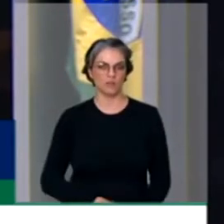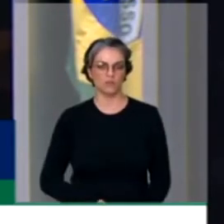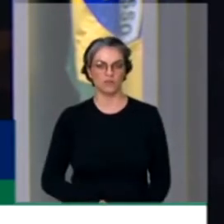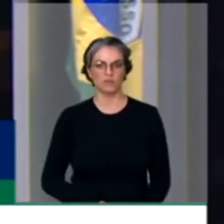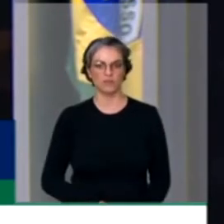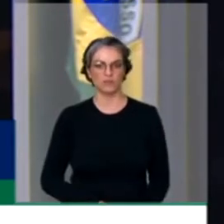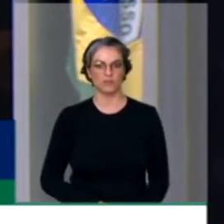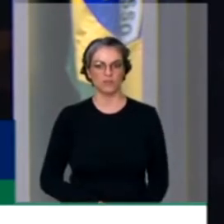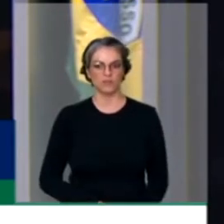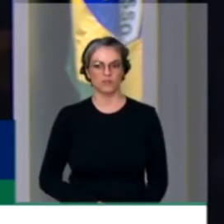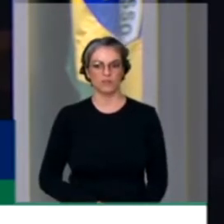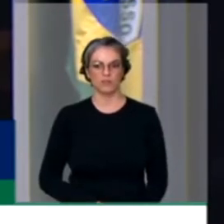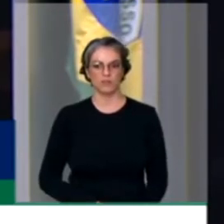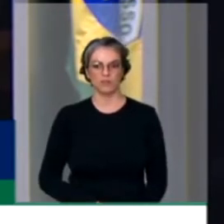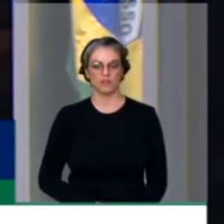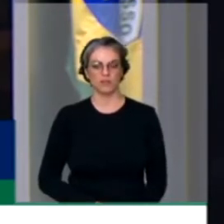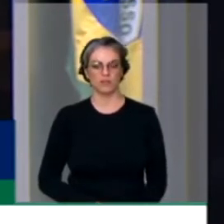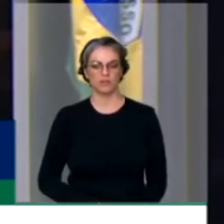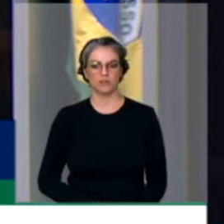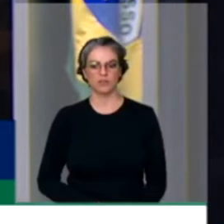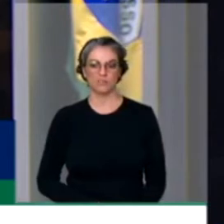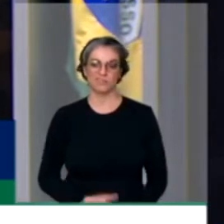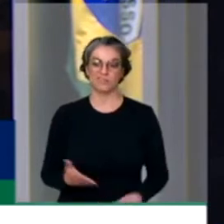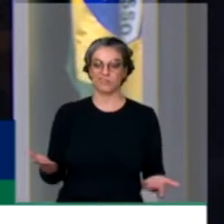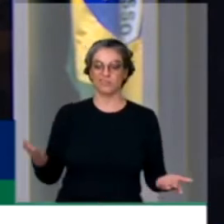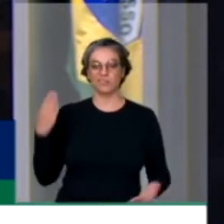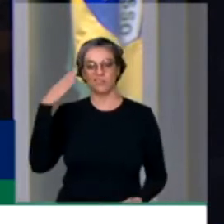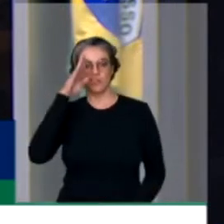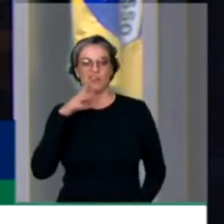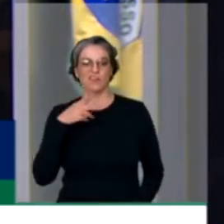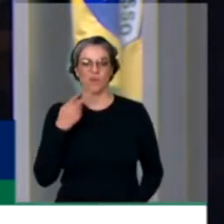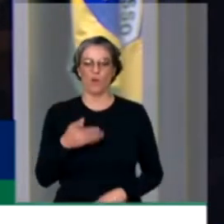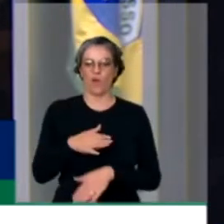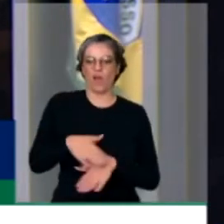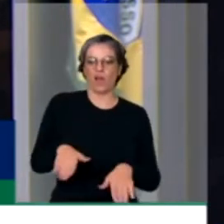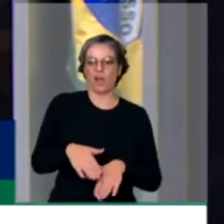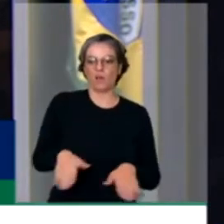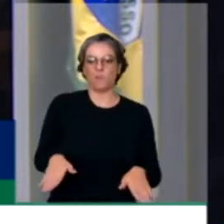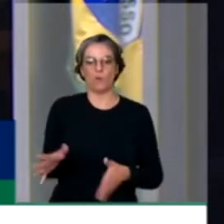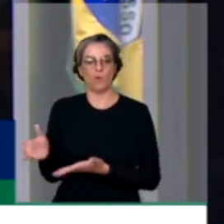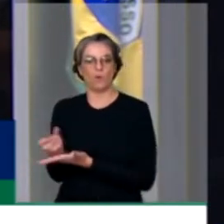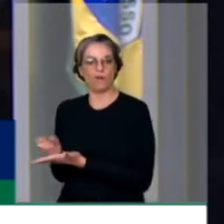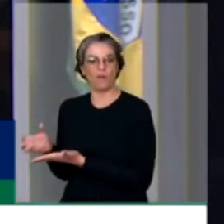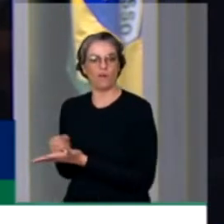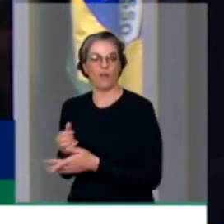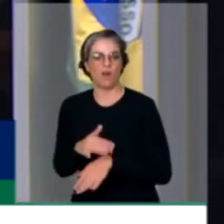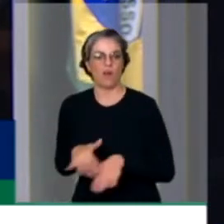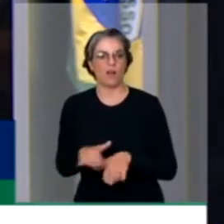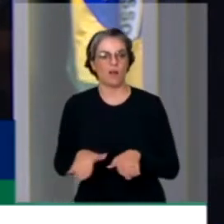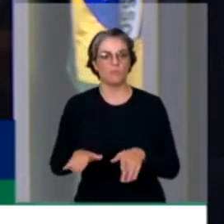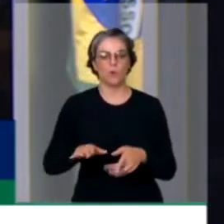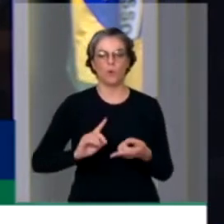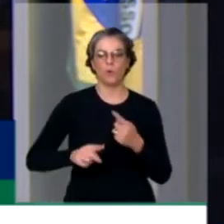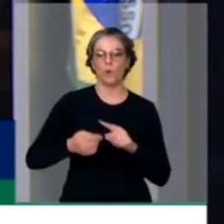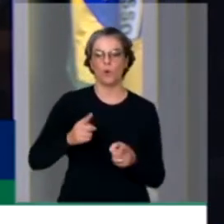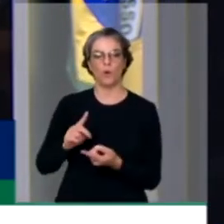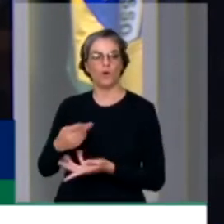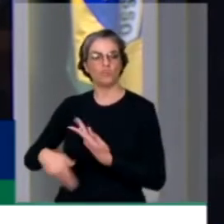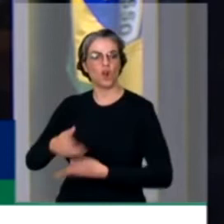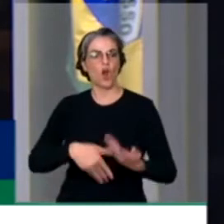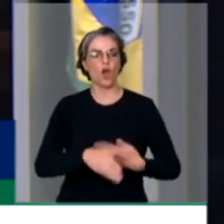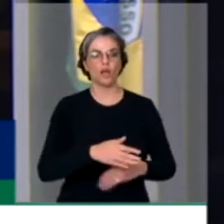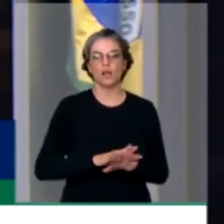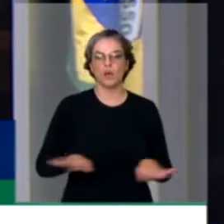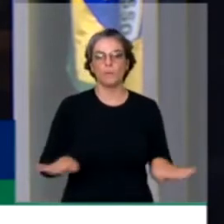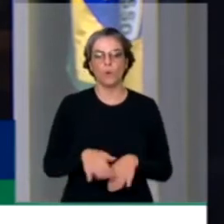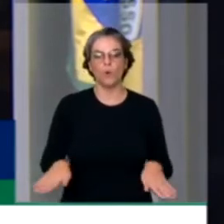Bolsonaro. Aquele que ia acabar com a mamata, aquele que ia acabar com o toma lá da cá. De